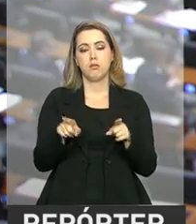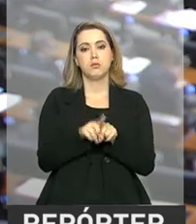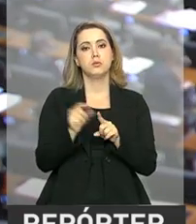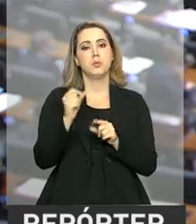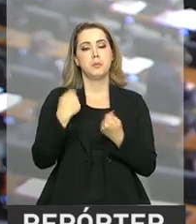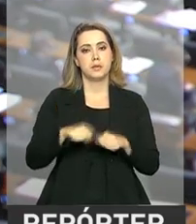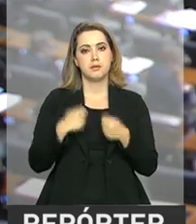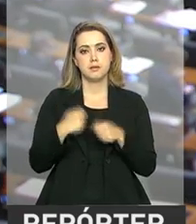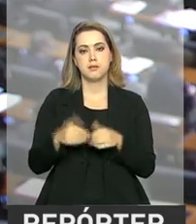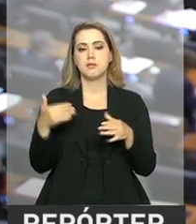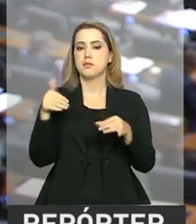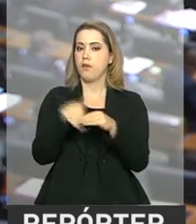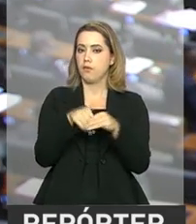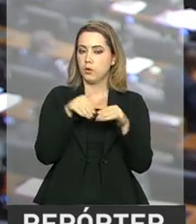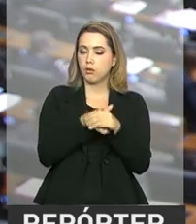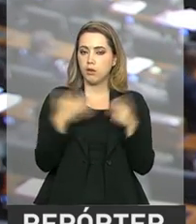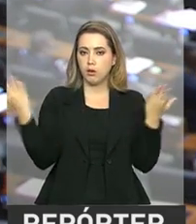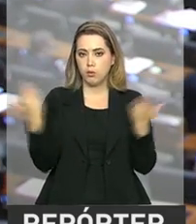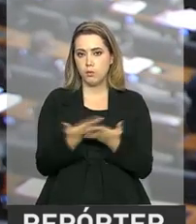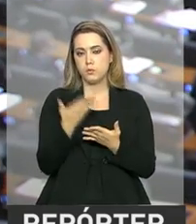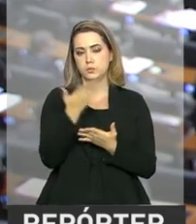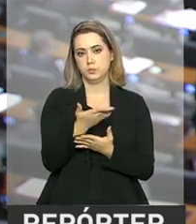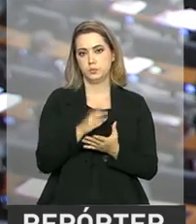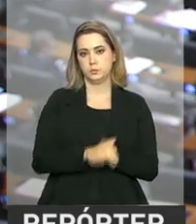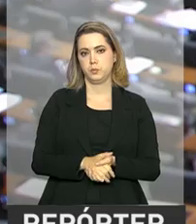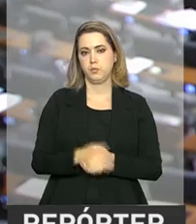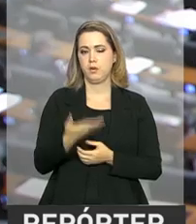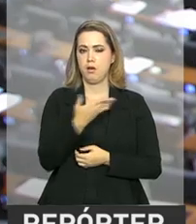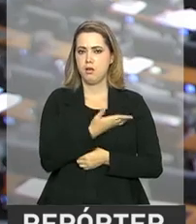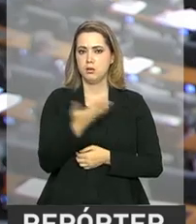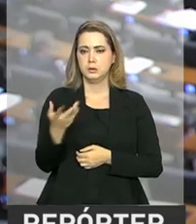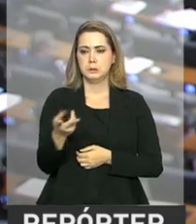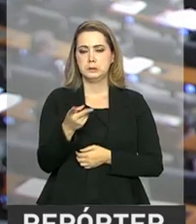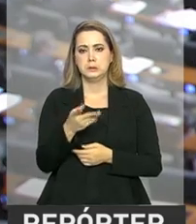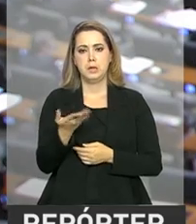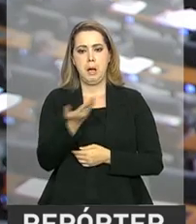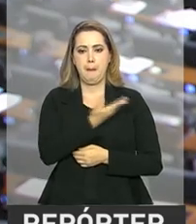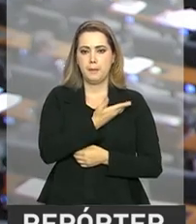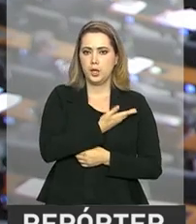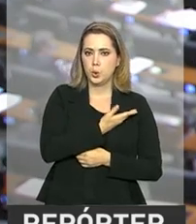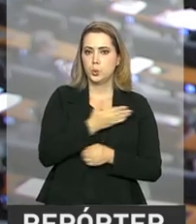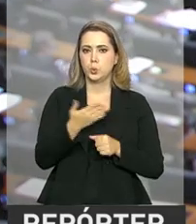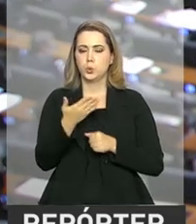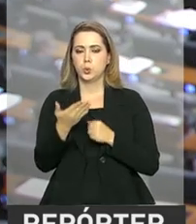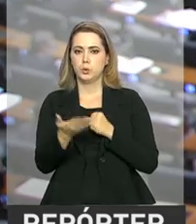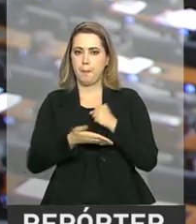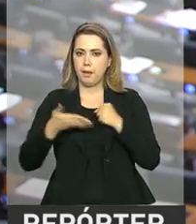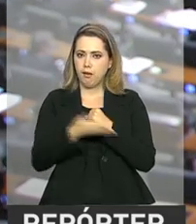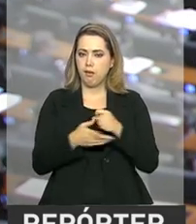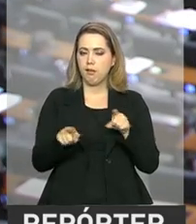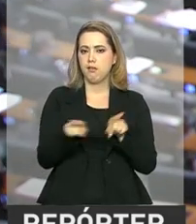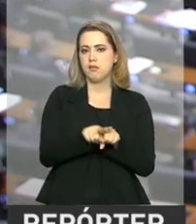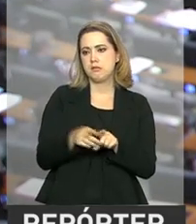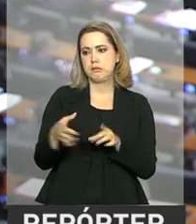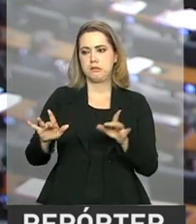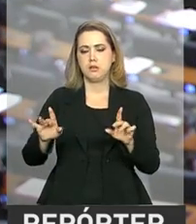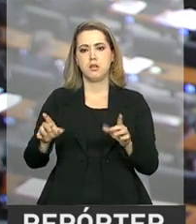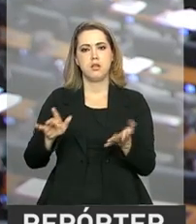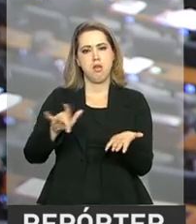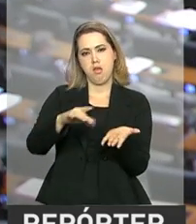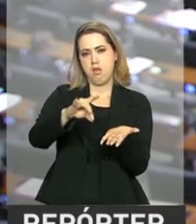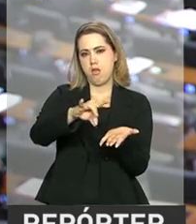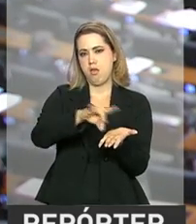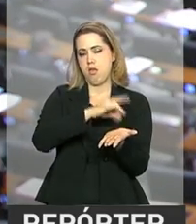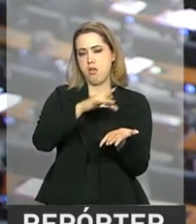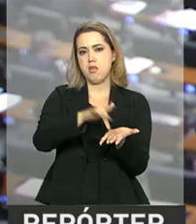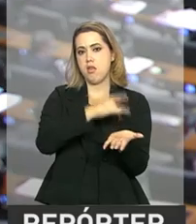proposta tem de ser votada. Este embate entre oposição e governo é comum aqui no Legislativo. A oposição se